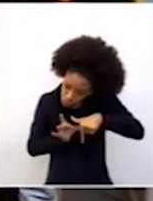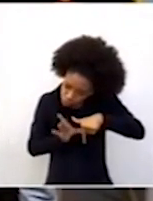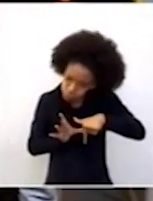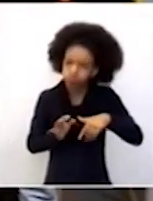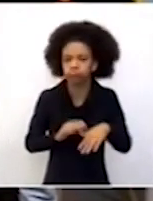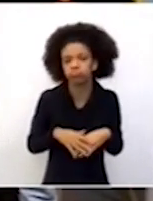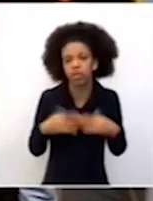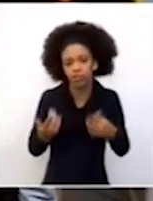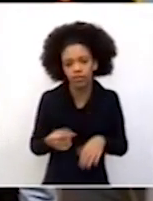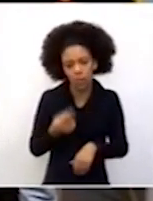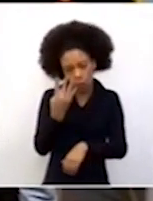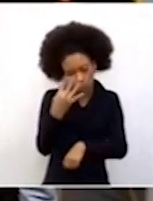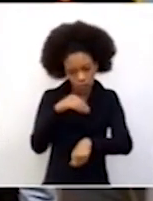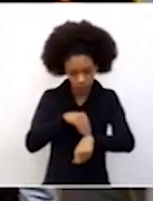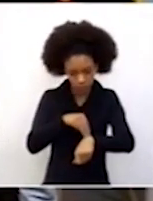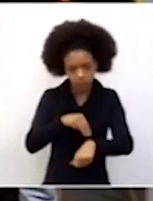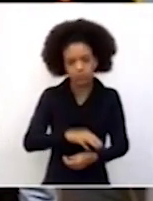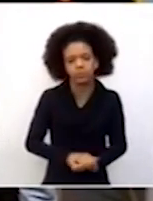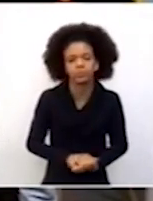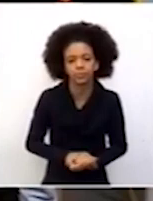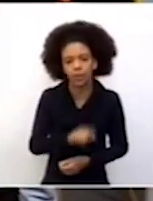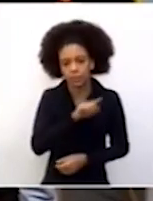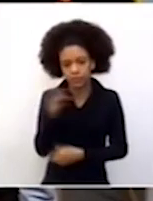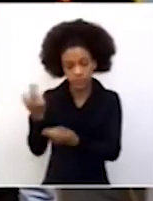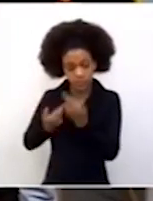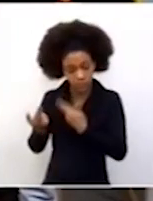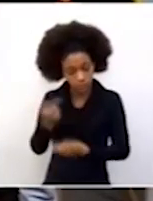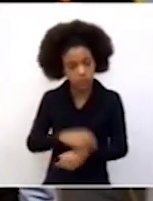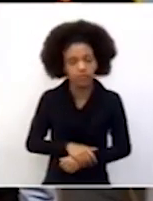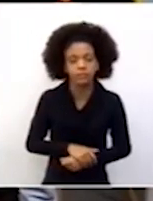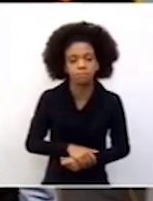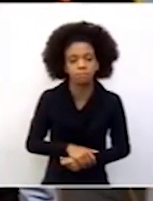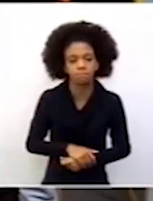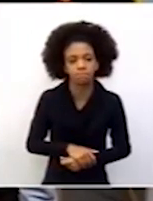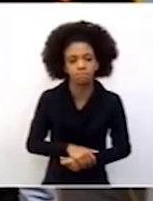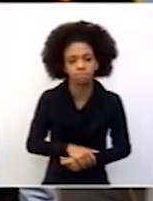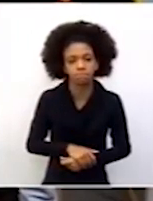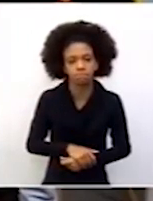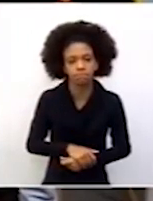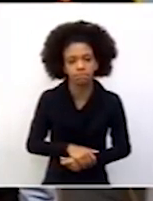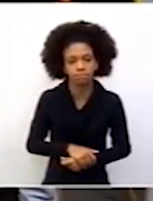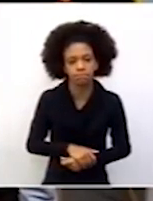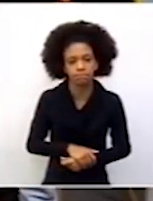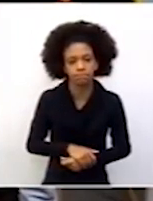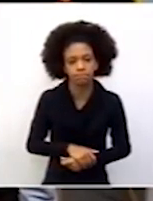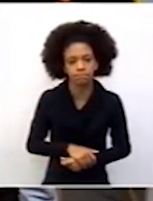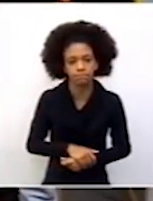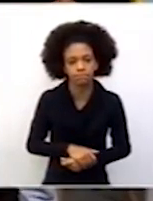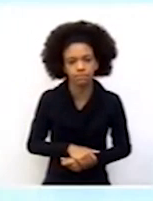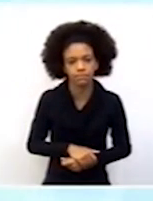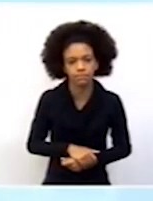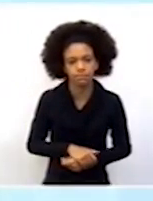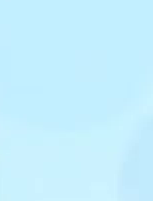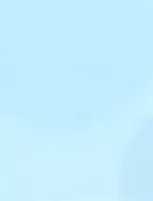nós vamos colocar aí 4 minutinhos, né, para vocês responderem essa questão no chat. Tempo na tela?